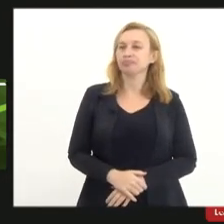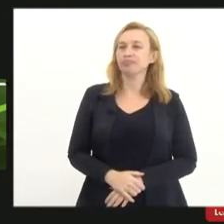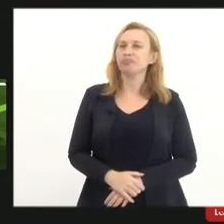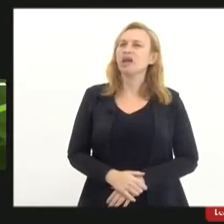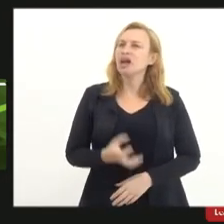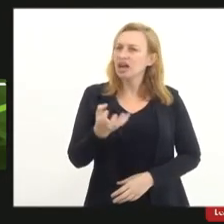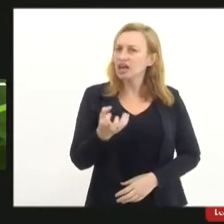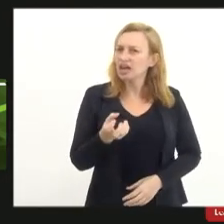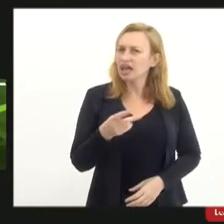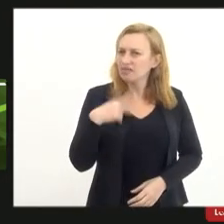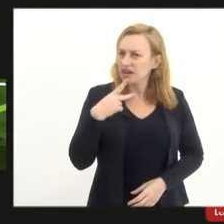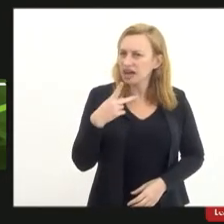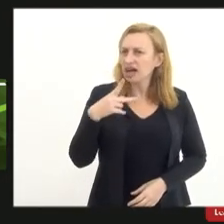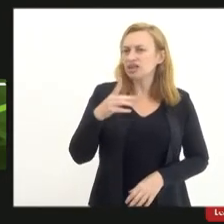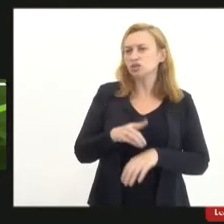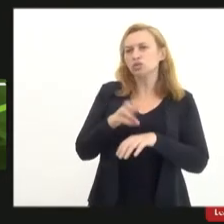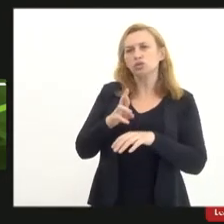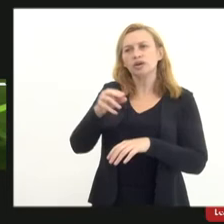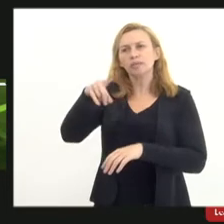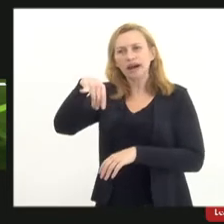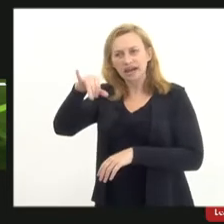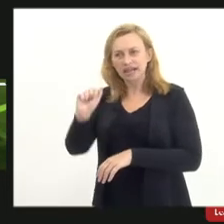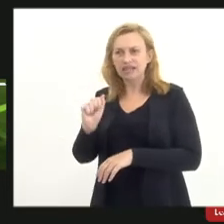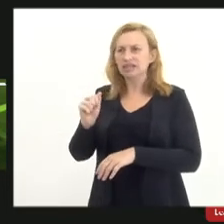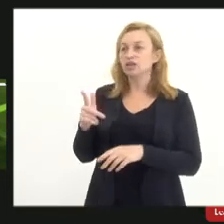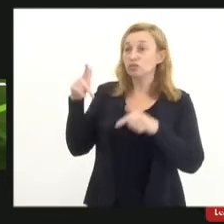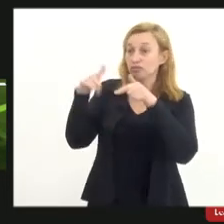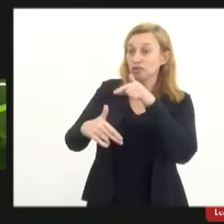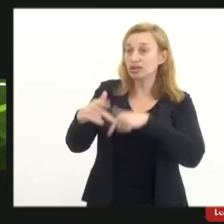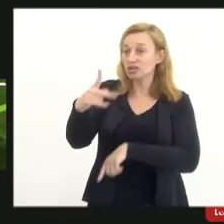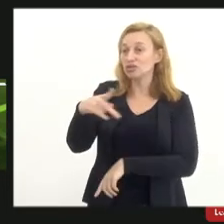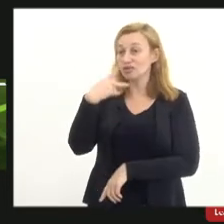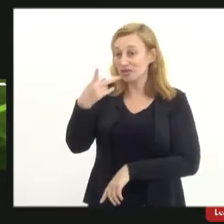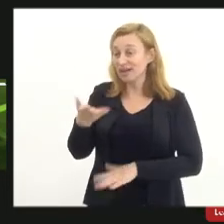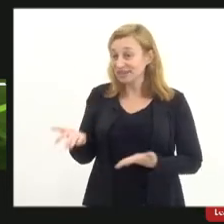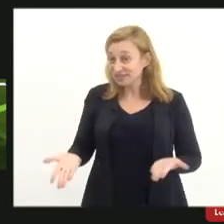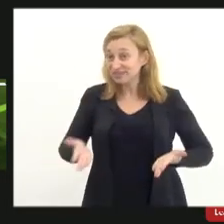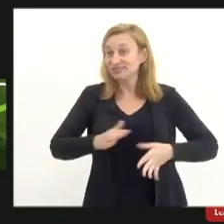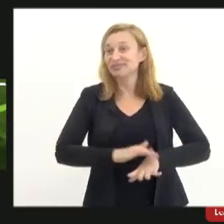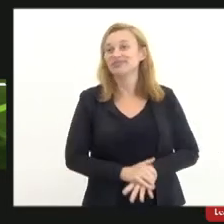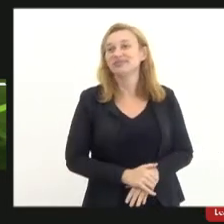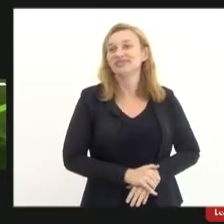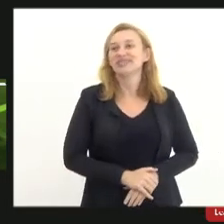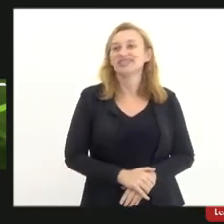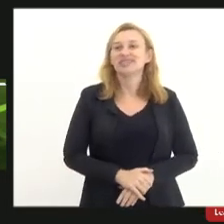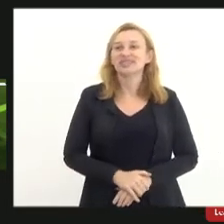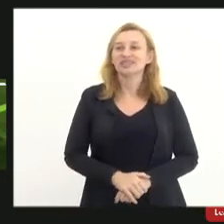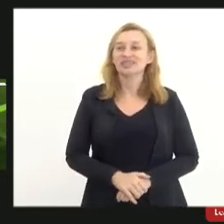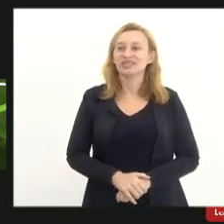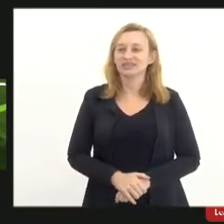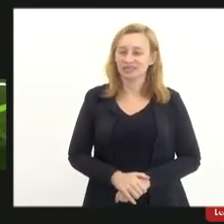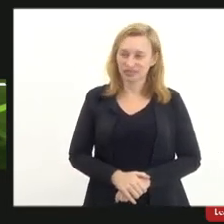Quer complementar, doutora Magda, que eu cortei a sua intervenção?